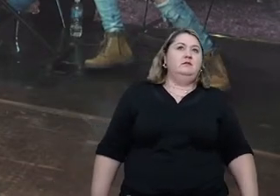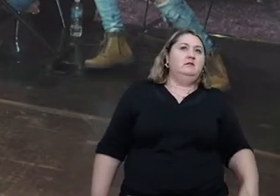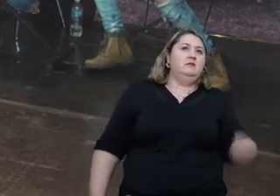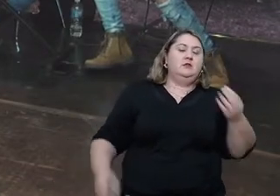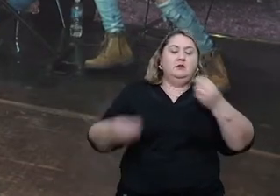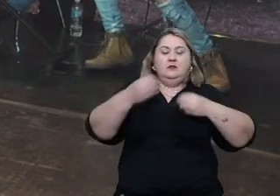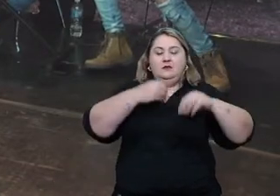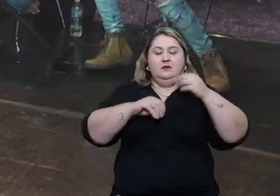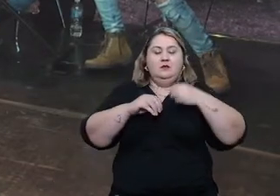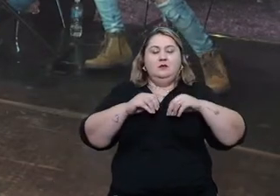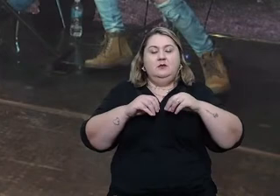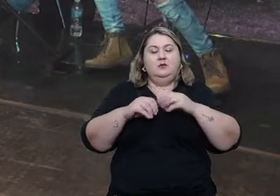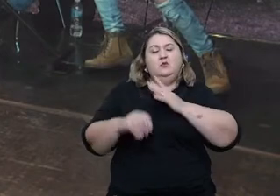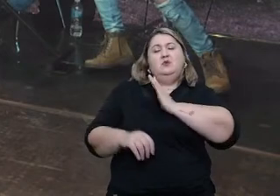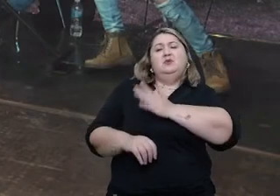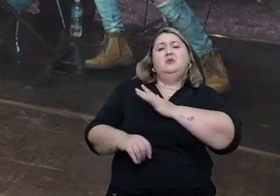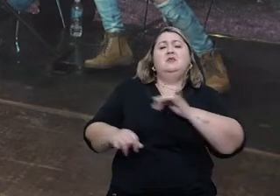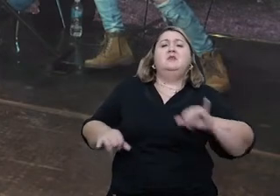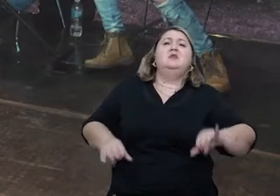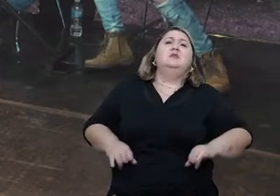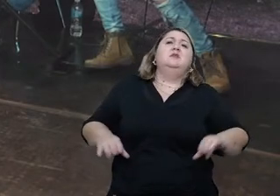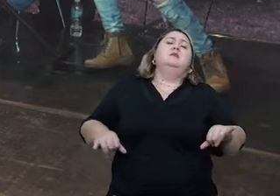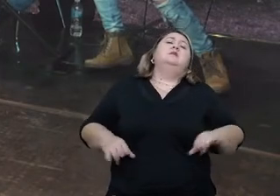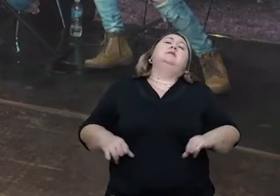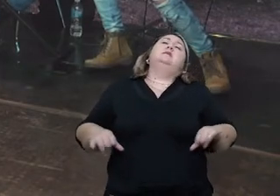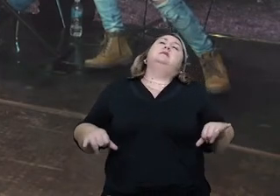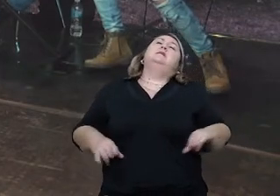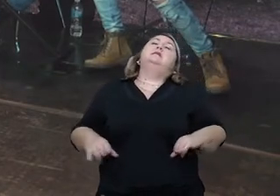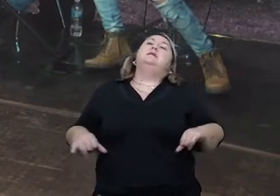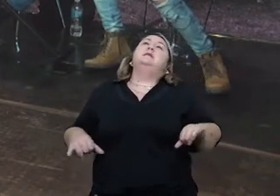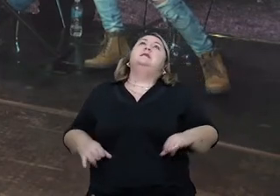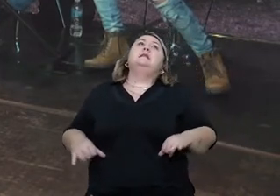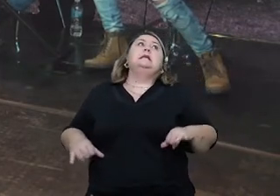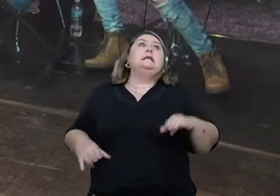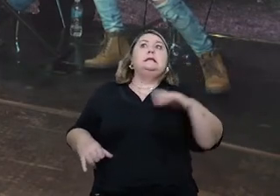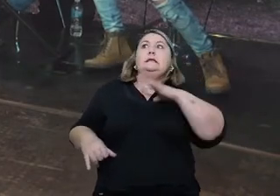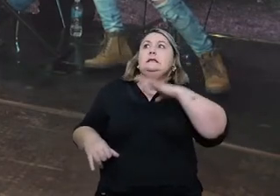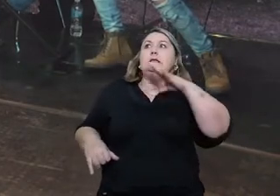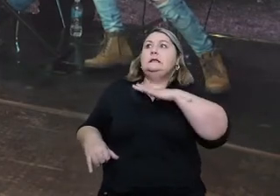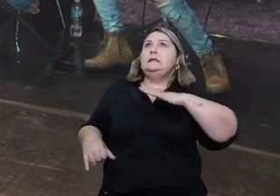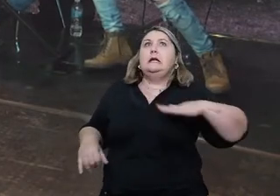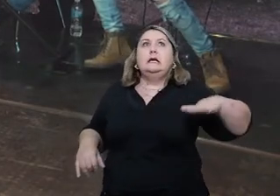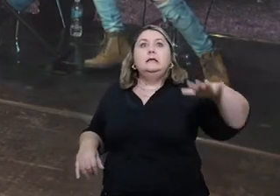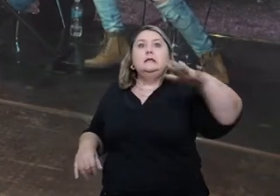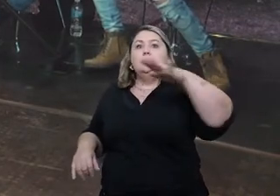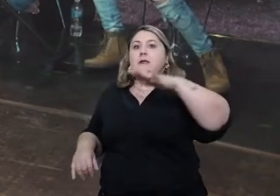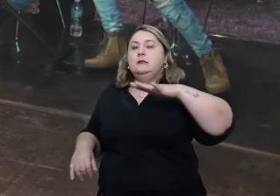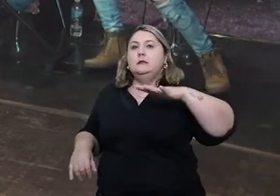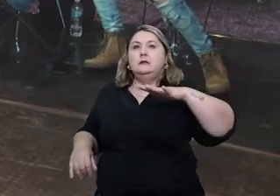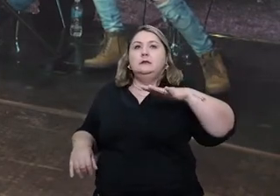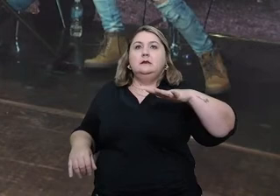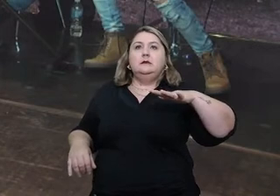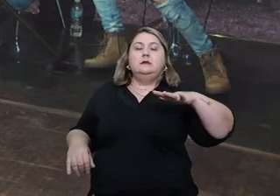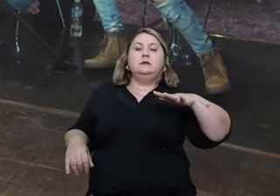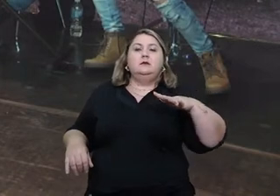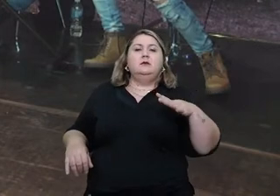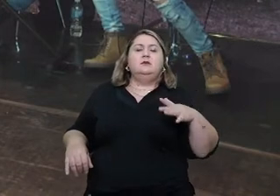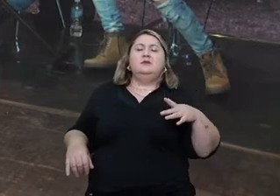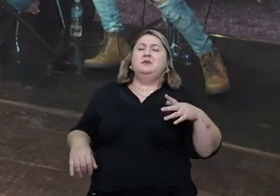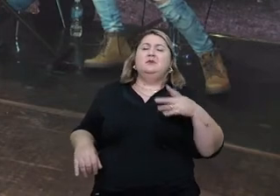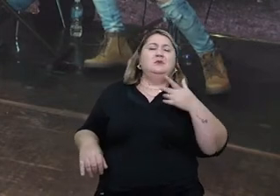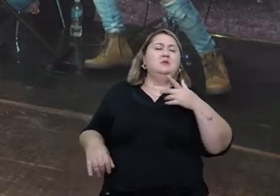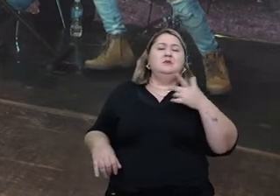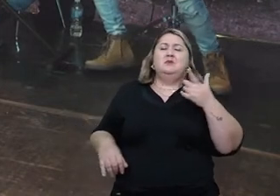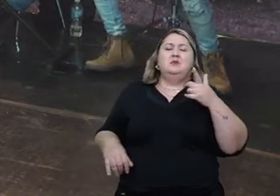E aqui dentro meu coração ficou partido. Nessa cidade não